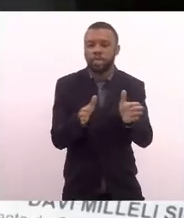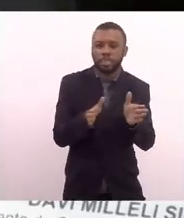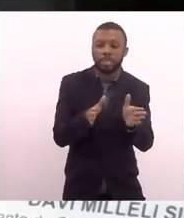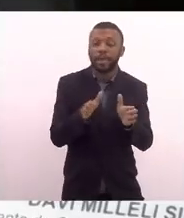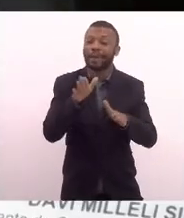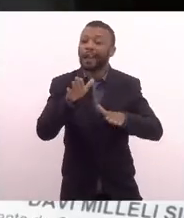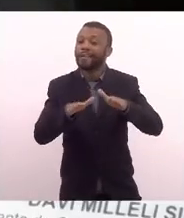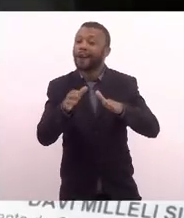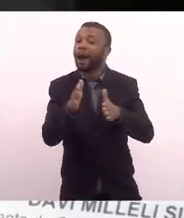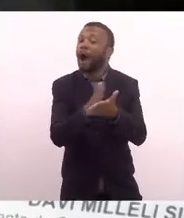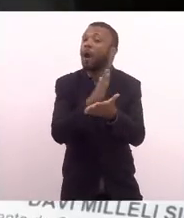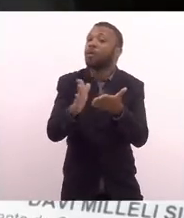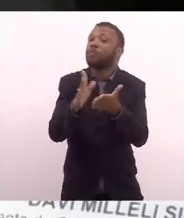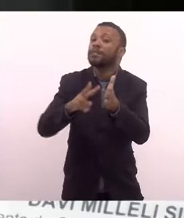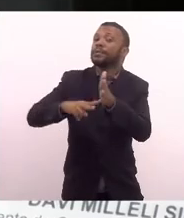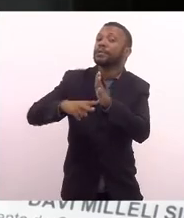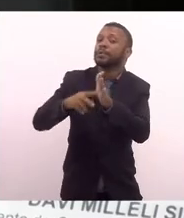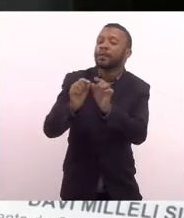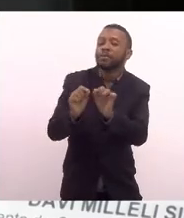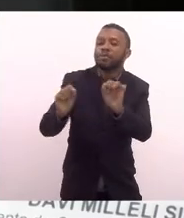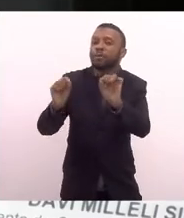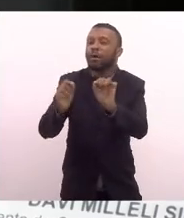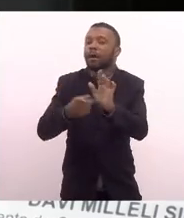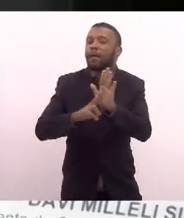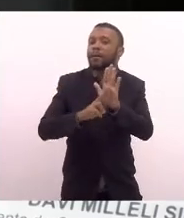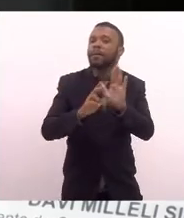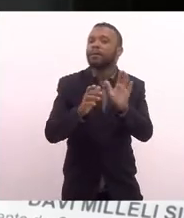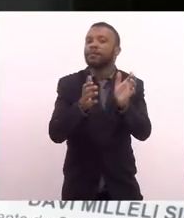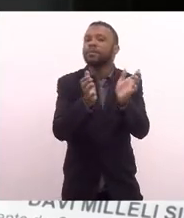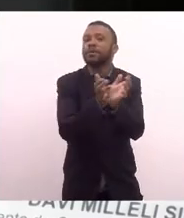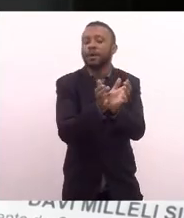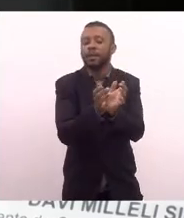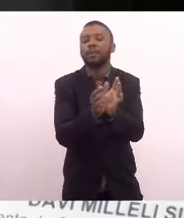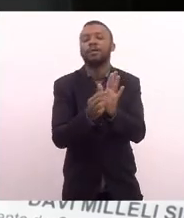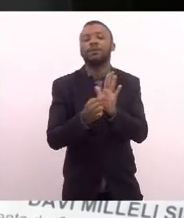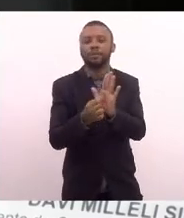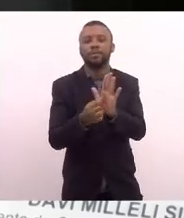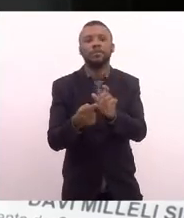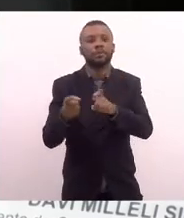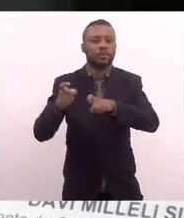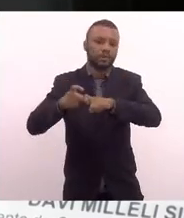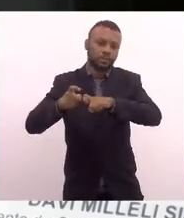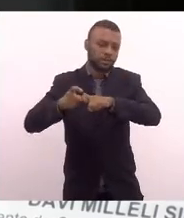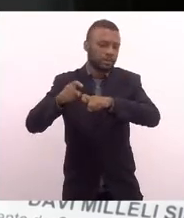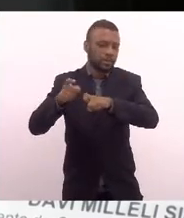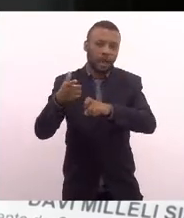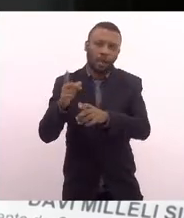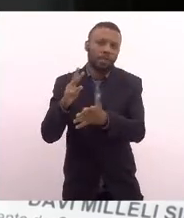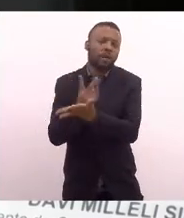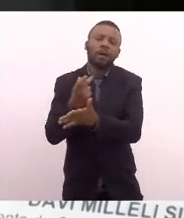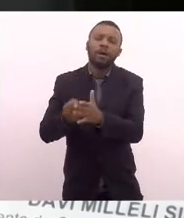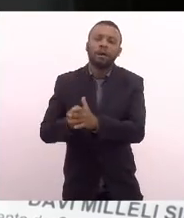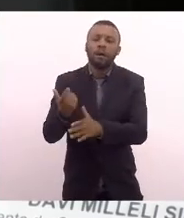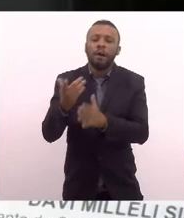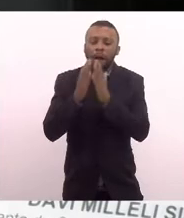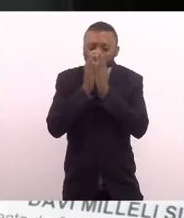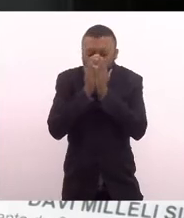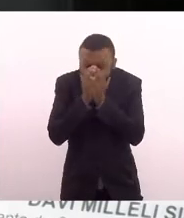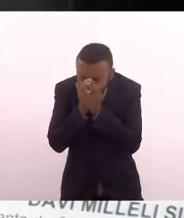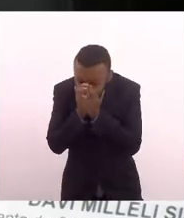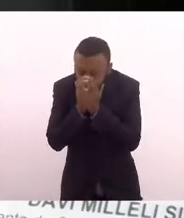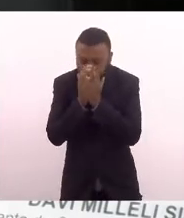alguns sindicatos e algumas representações de classe colocam, e aí a de medicina é mestre nisso, de